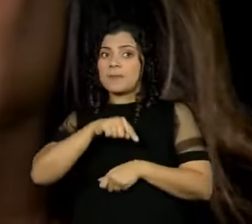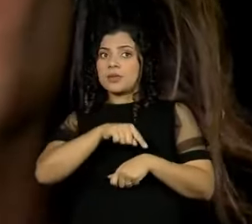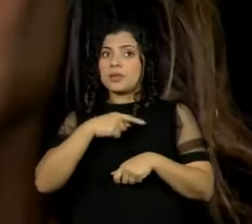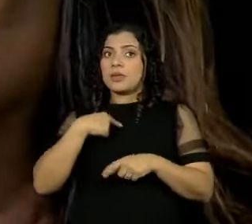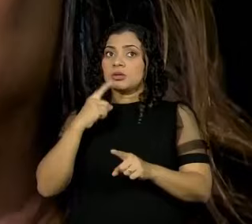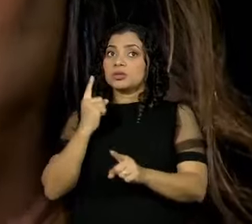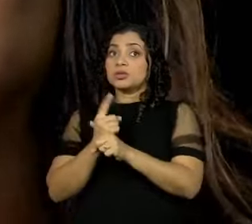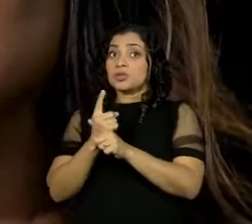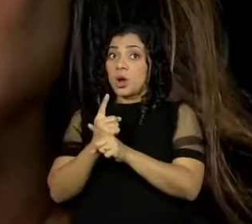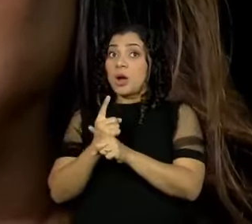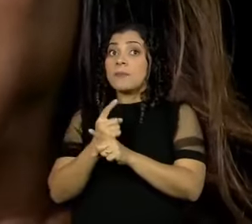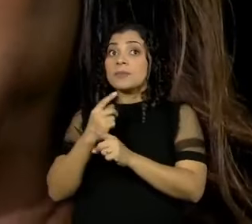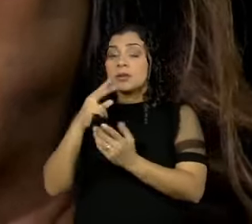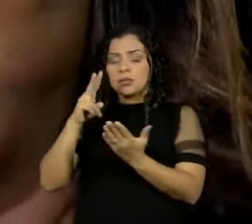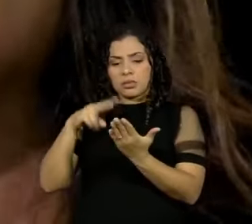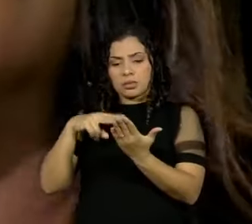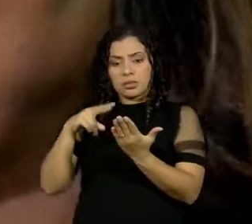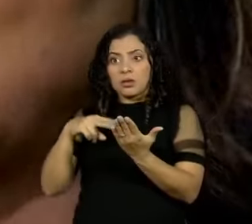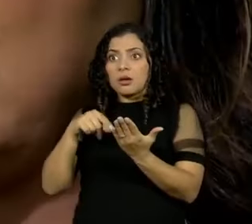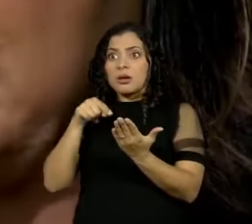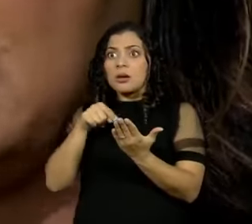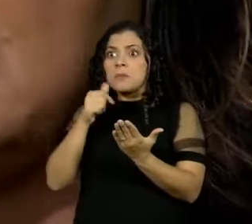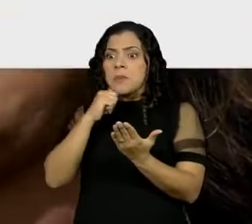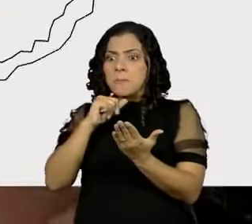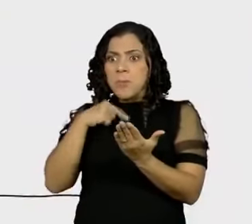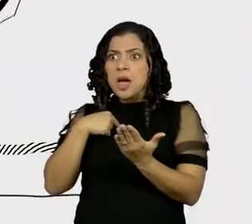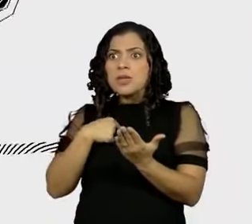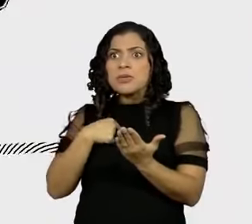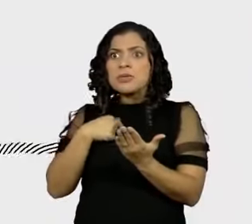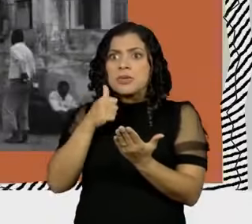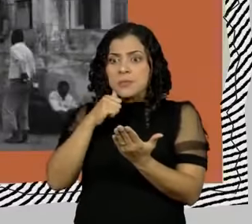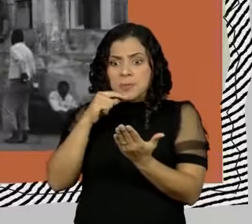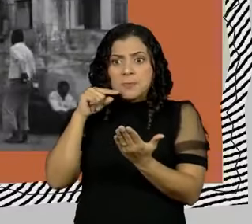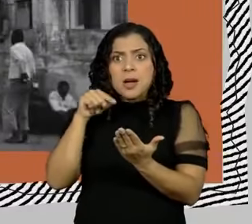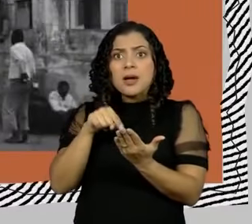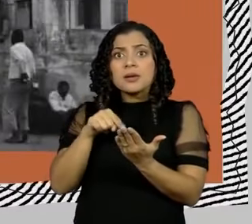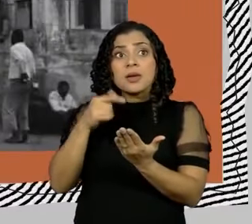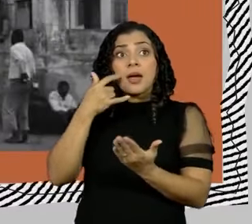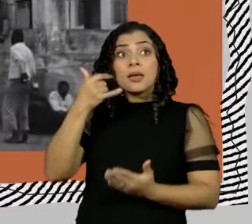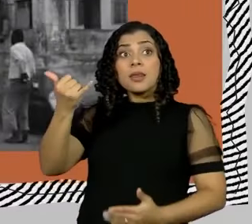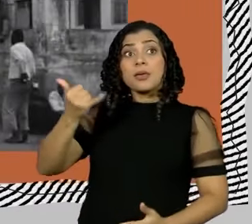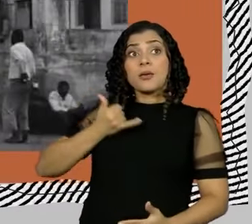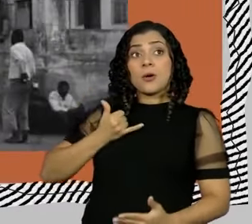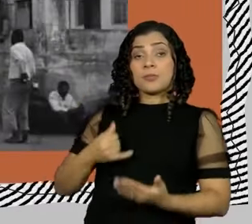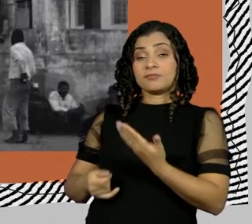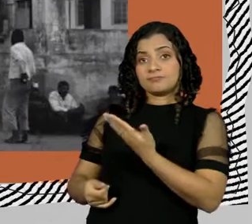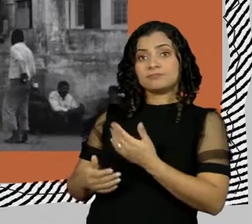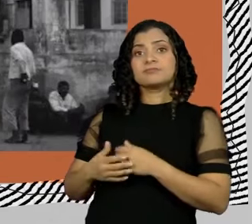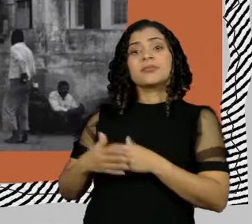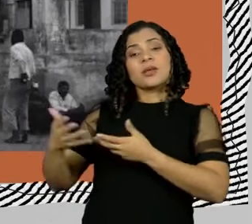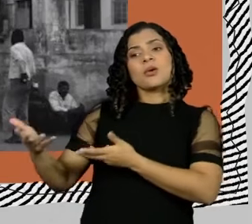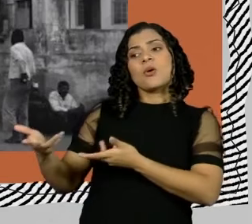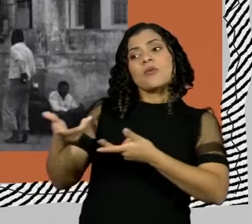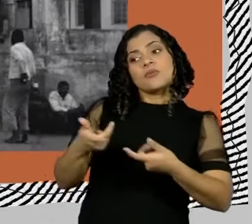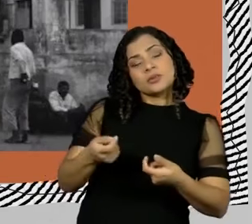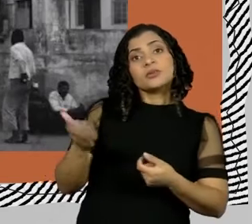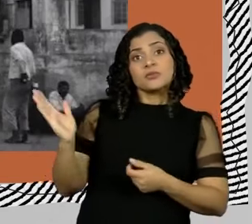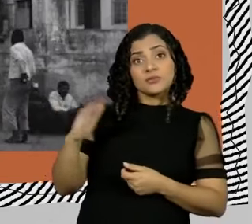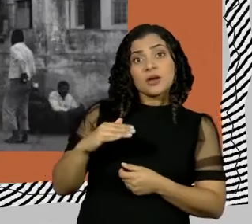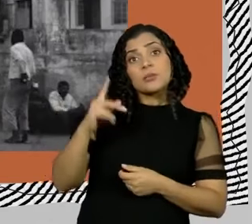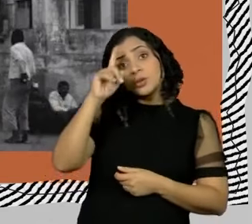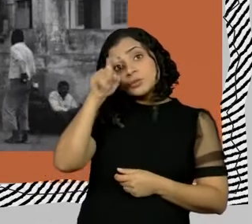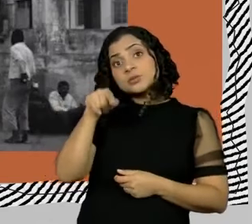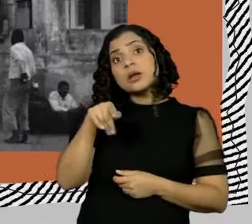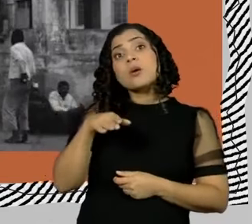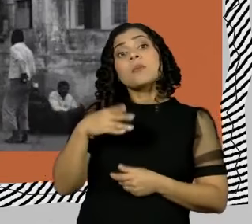foto da mãe ao ler o livro ele encontra a foto da mãe e entra em contato comigo eu resolv convidar ele para ir até o hospital para